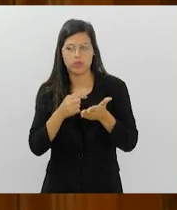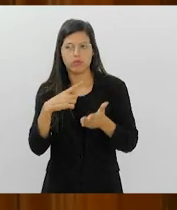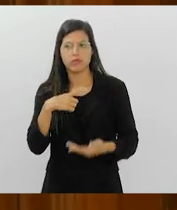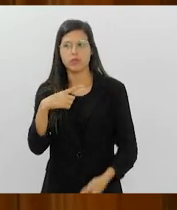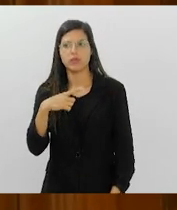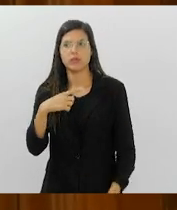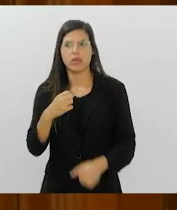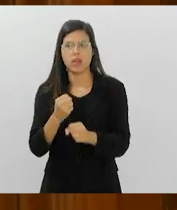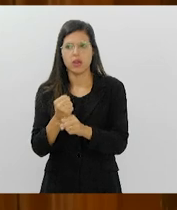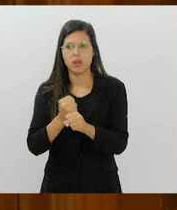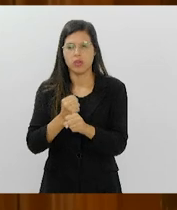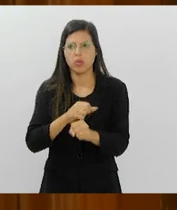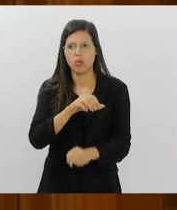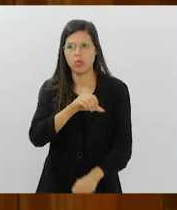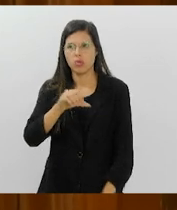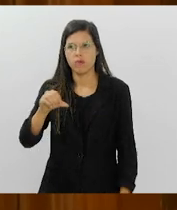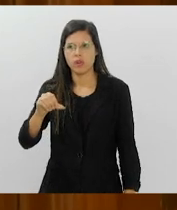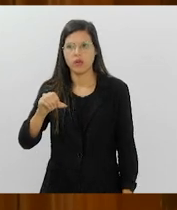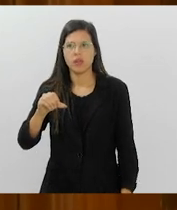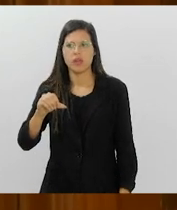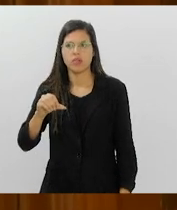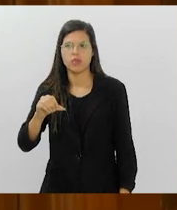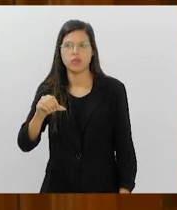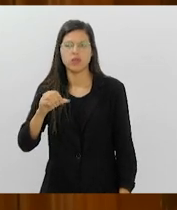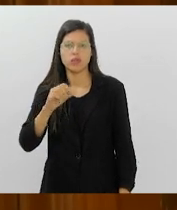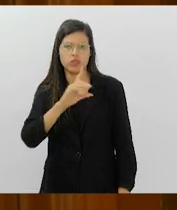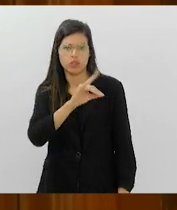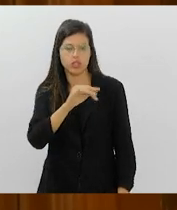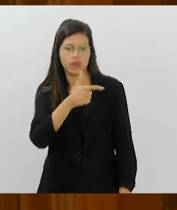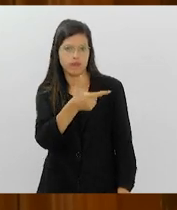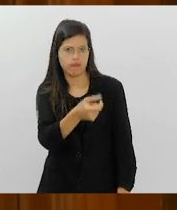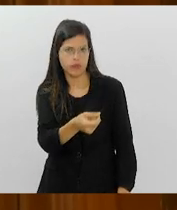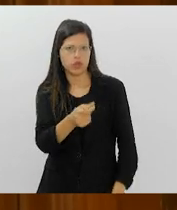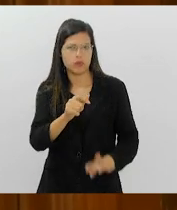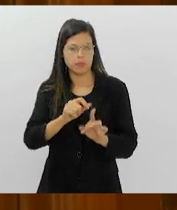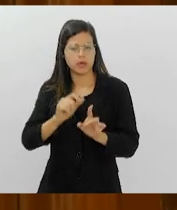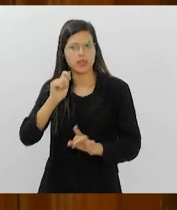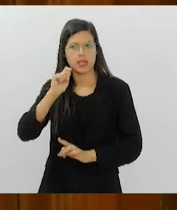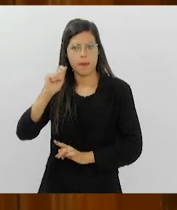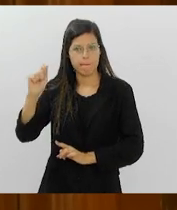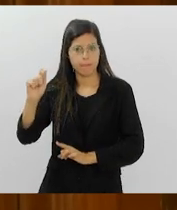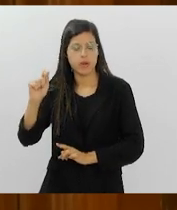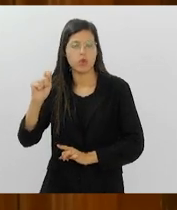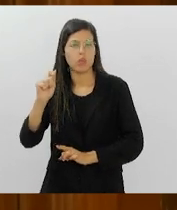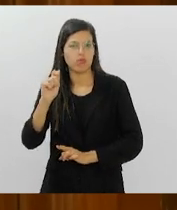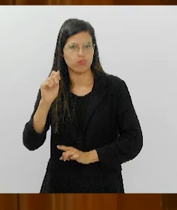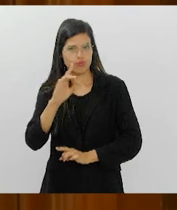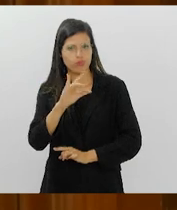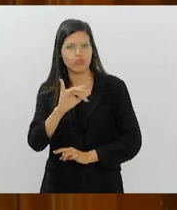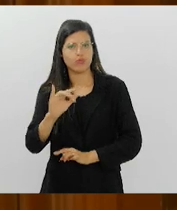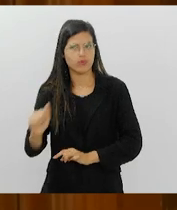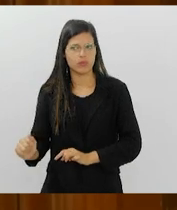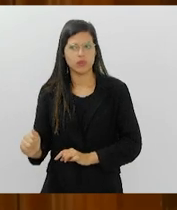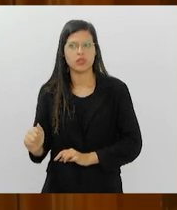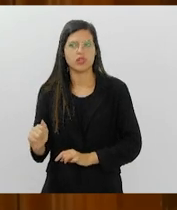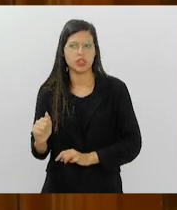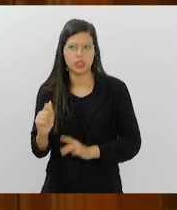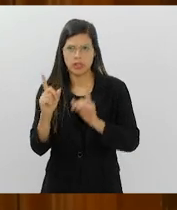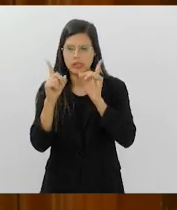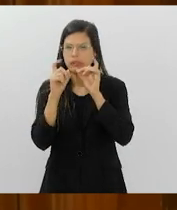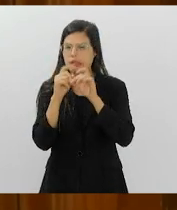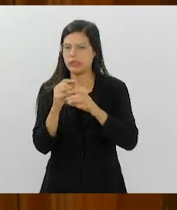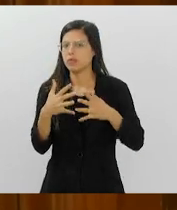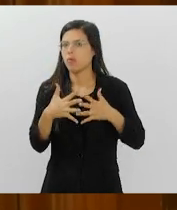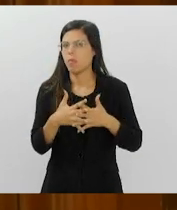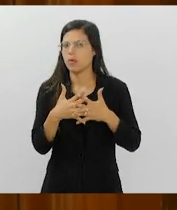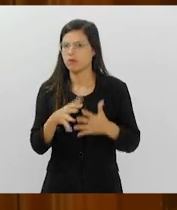de 99 com Columbine, dia 20 de abril, né? E esse dia 20 de abril é uma data realmente extremamente sensível, complicada.